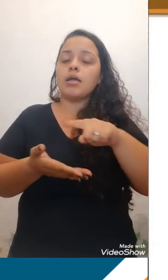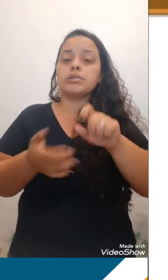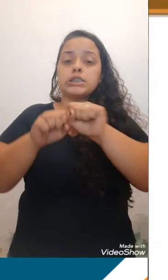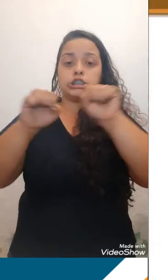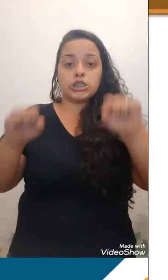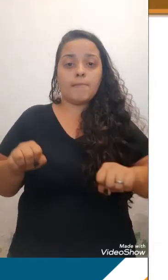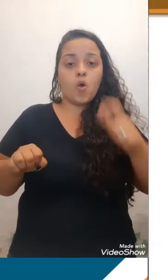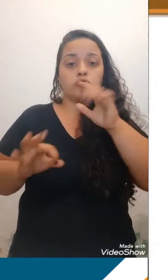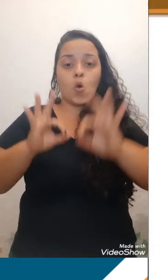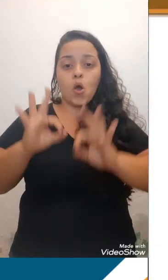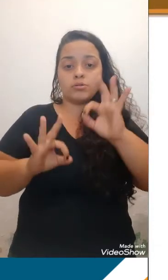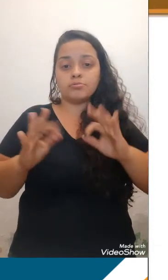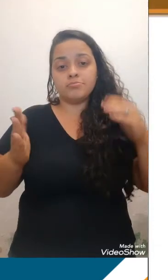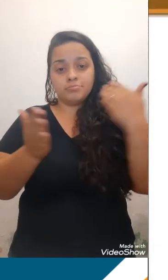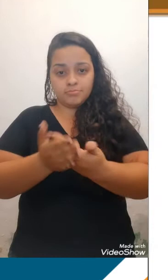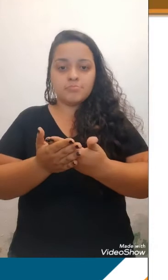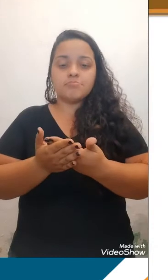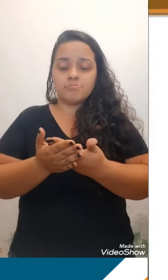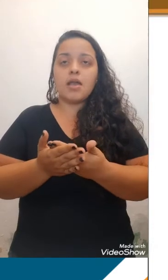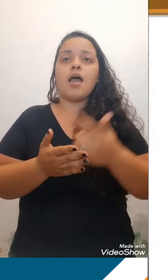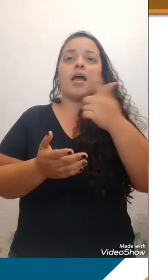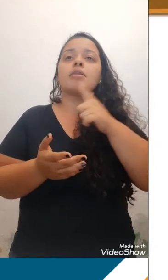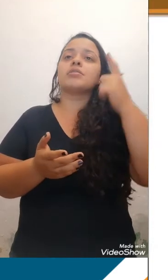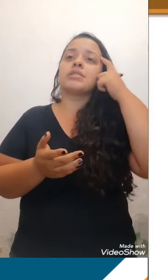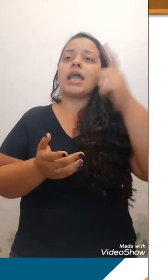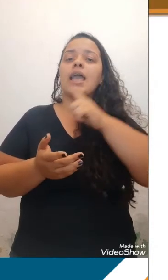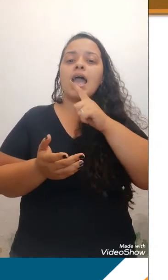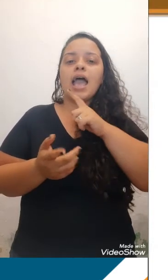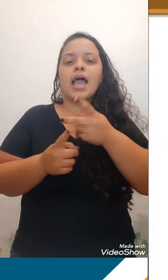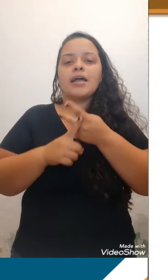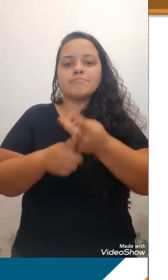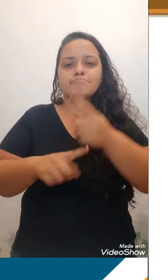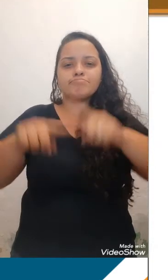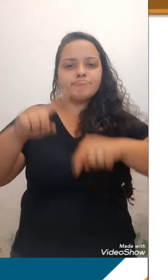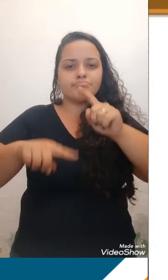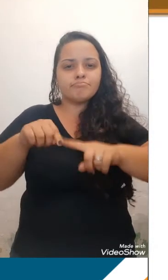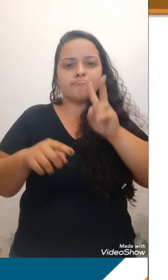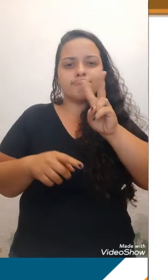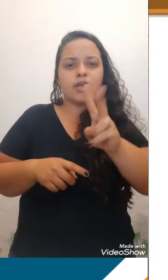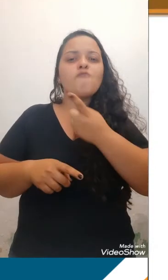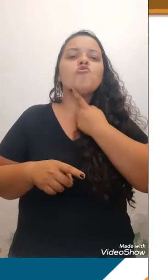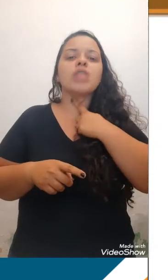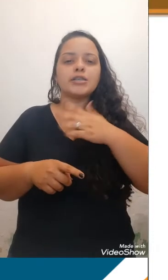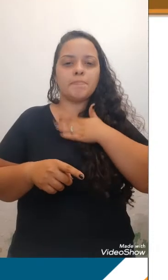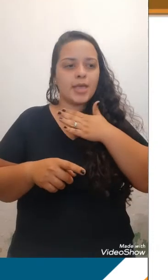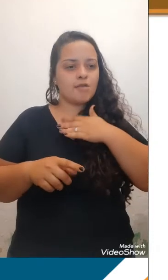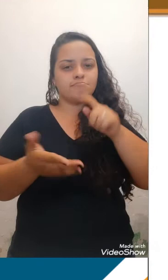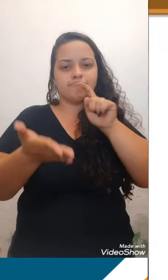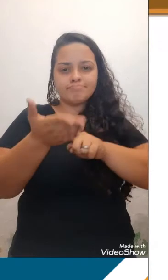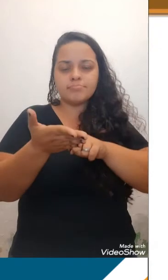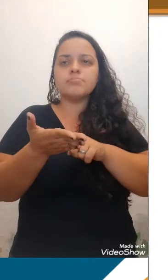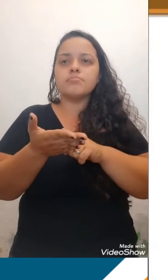sistema reorganiza as informações que chegam até ele, de modo a priorizar os anúncios complacentes ao gosto do usuário.